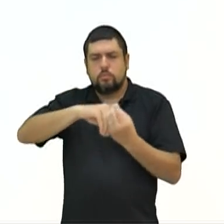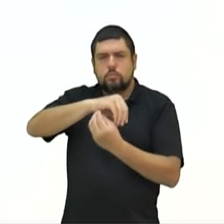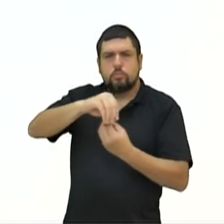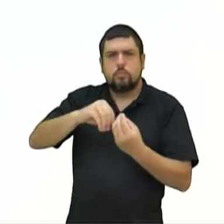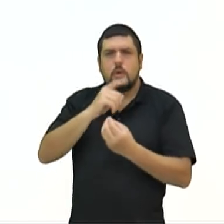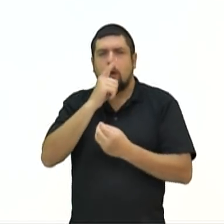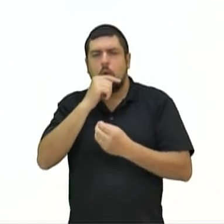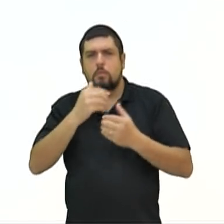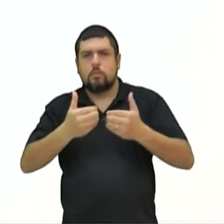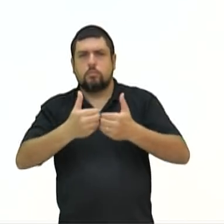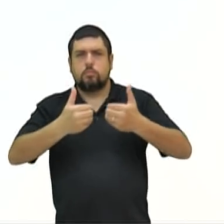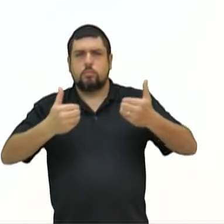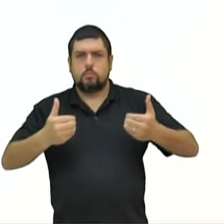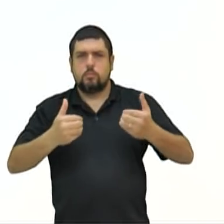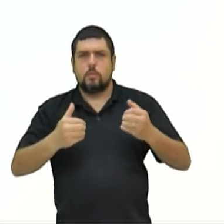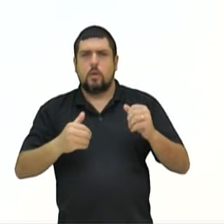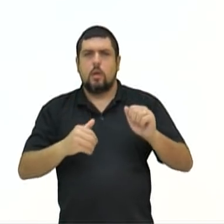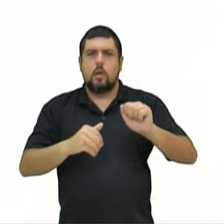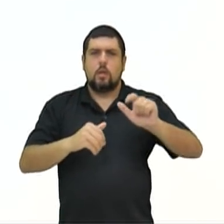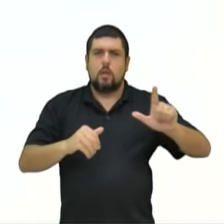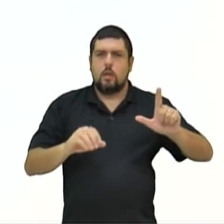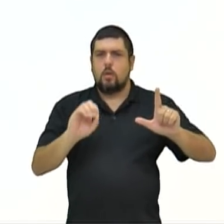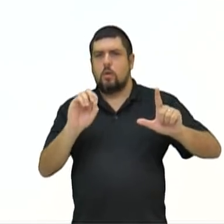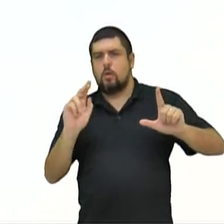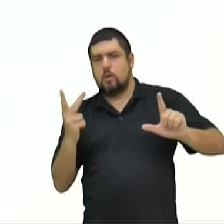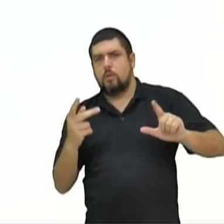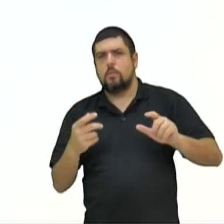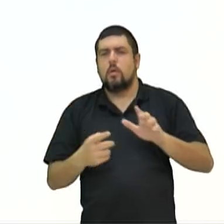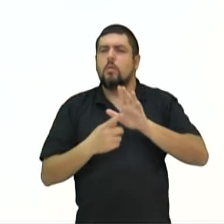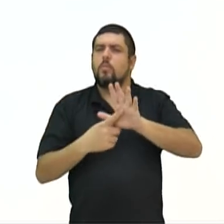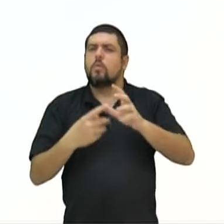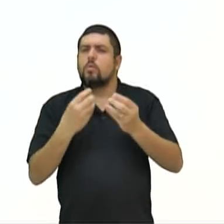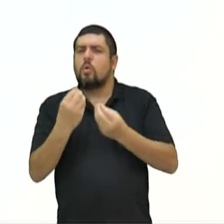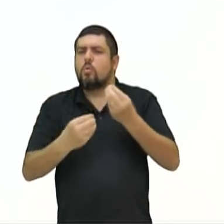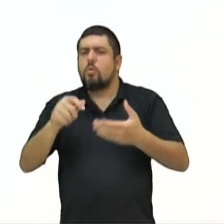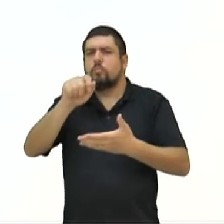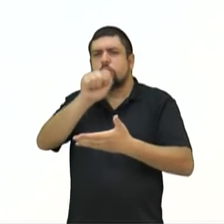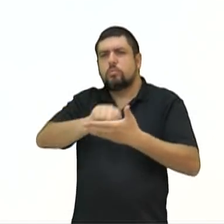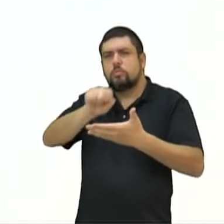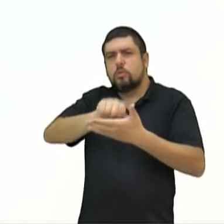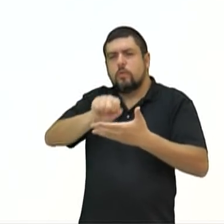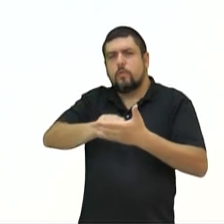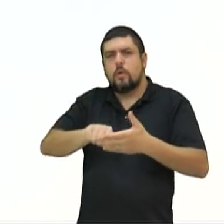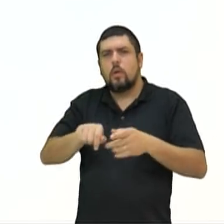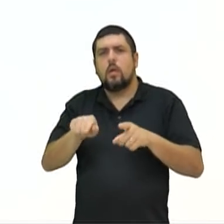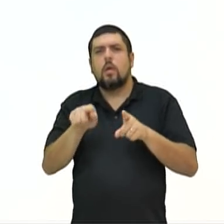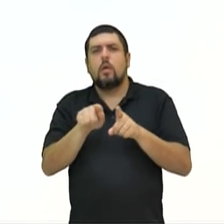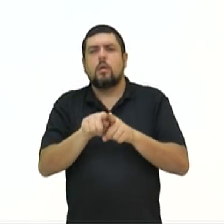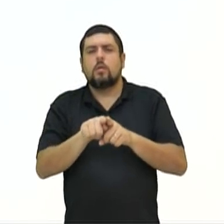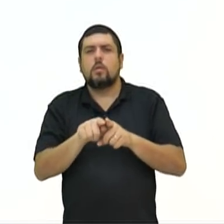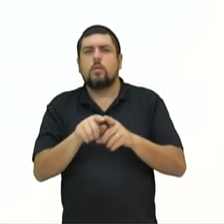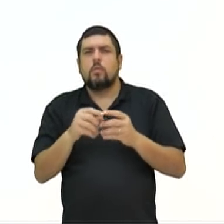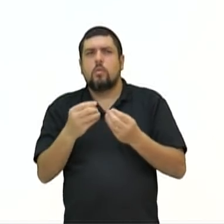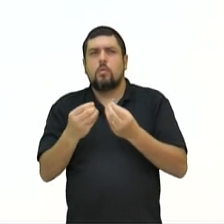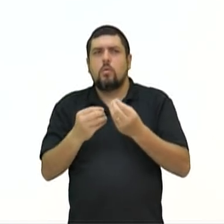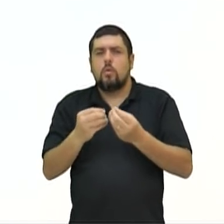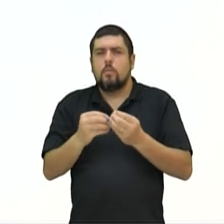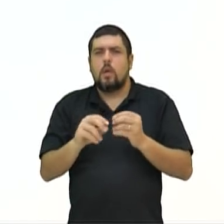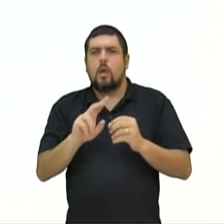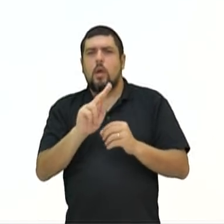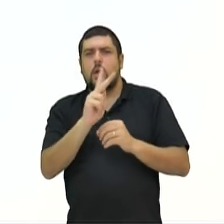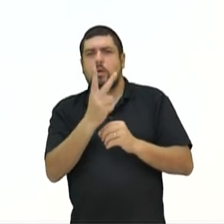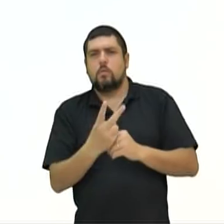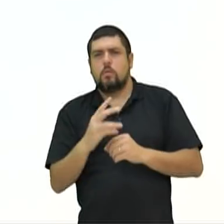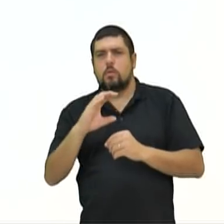hidroxila. Mostre a equação de dissociação e compare com o que acontece com a dissociação do ácido carbônico,